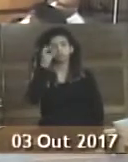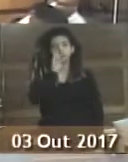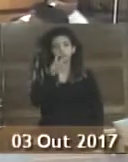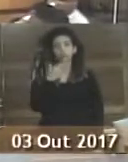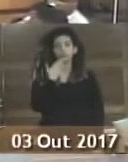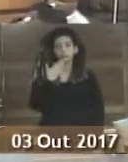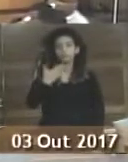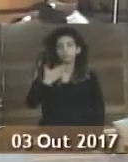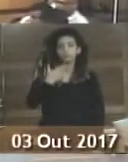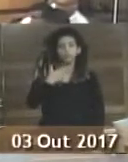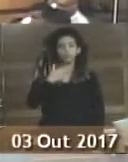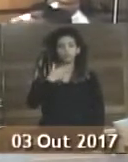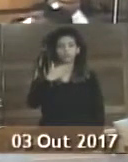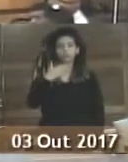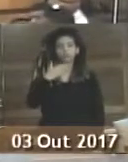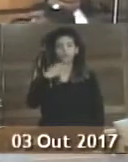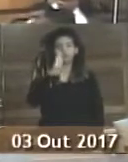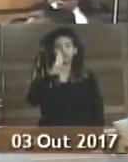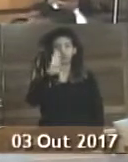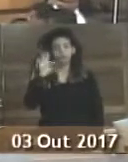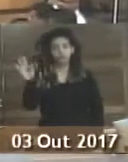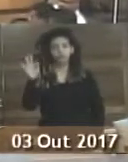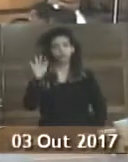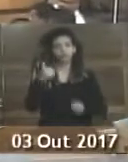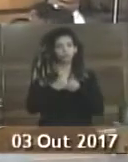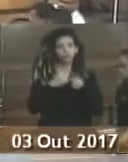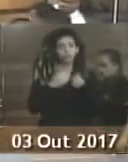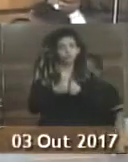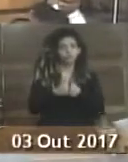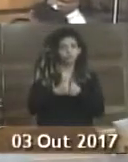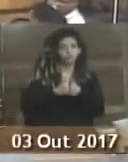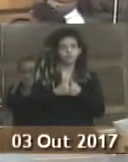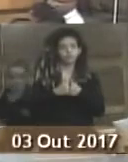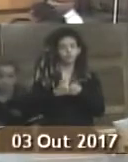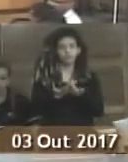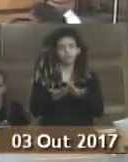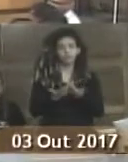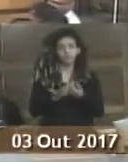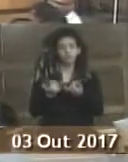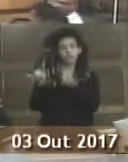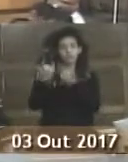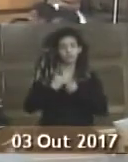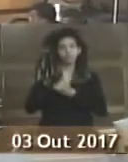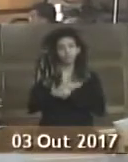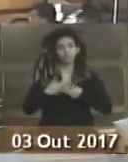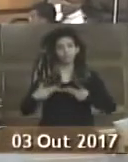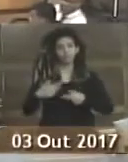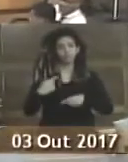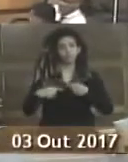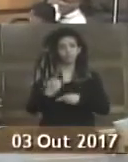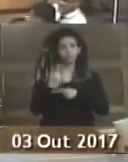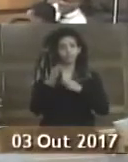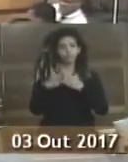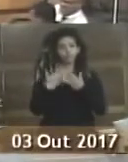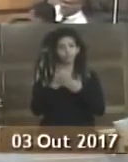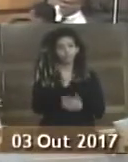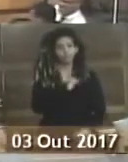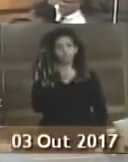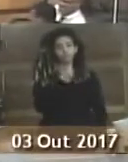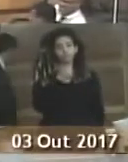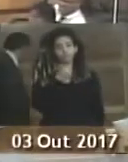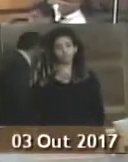solicitando à empresa Viação Senhor do Bonfim, com sede na rua Prefeito João Gregório Galinha, número 110, bairro em Cruz da Enseada, informações diversas. Em discussão única, requerimento número